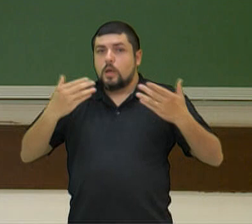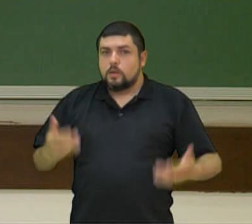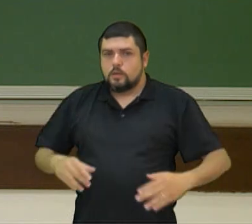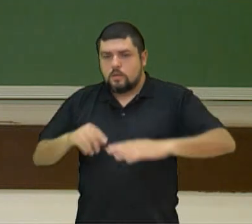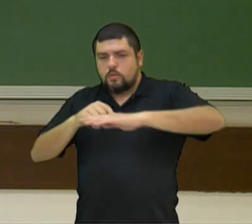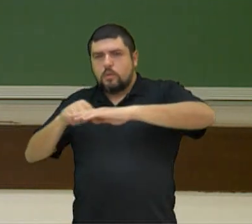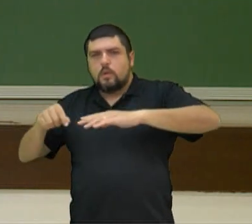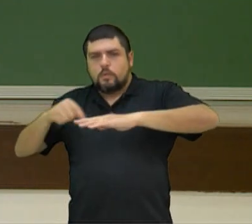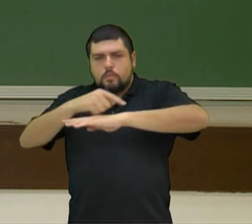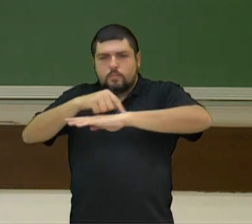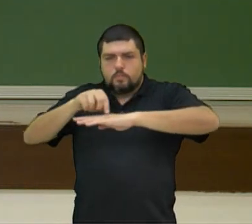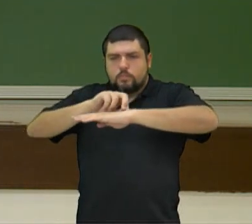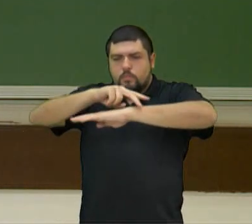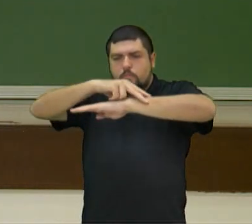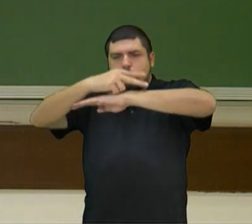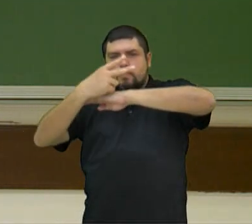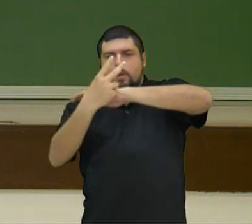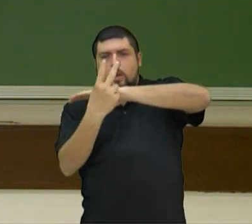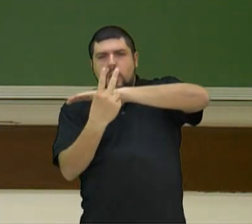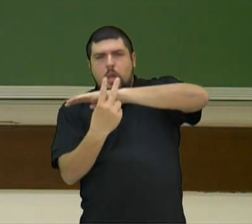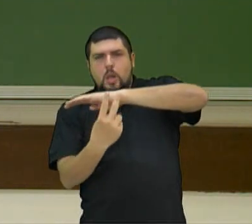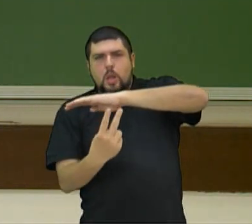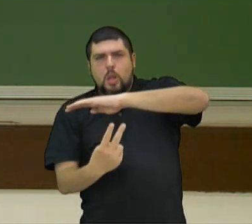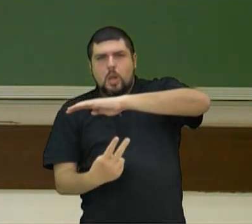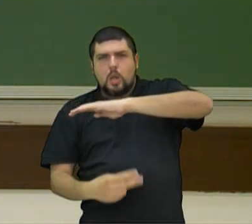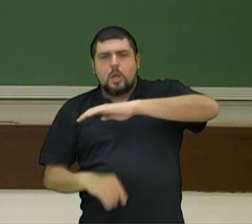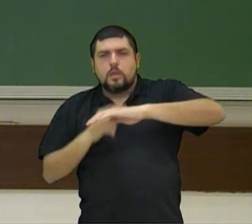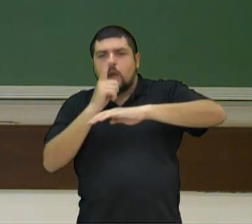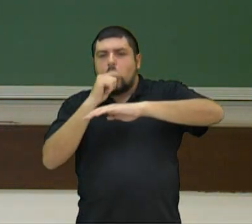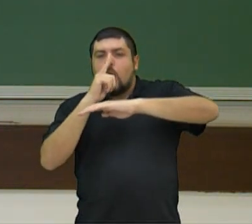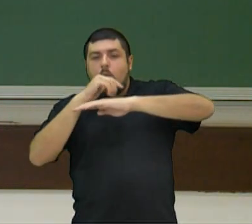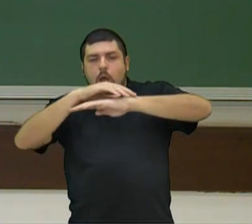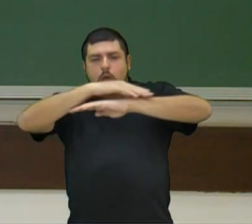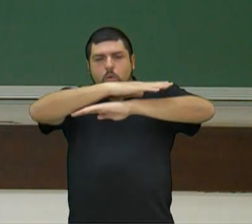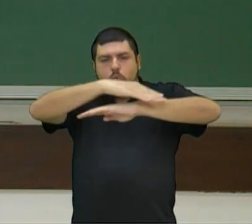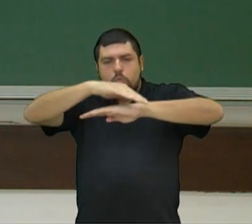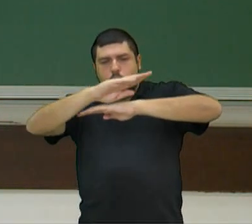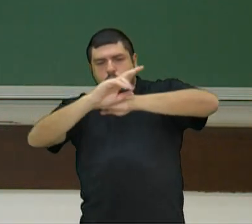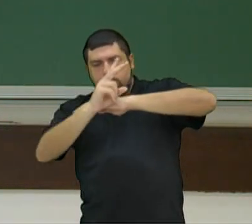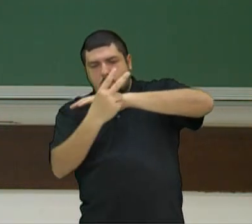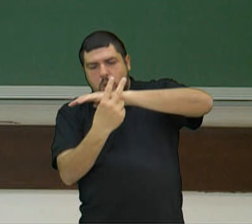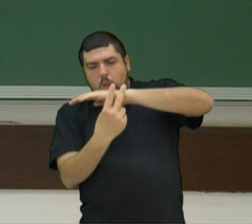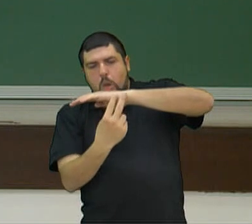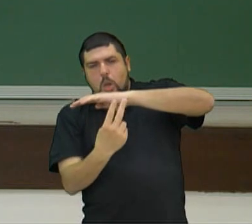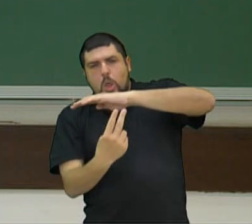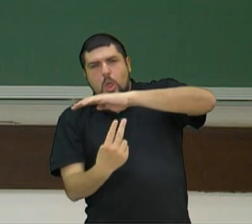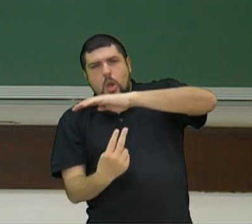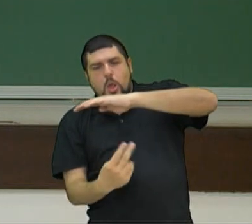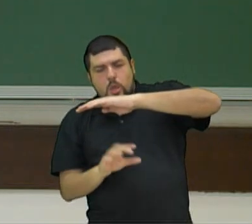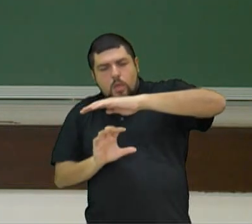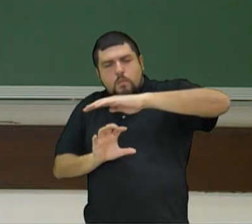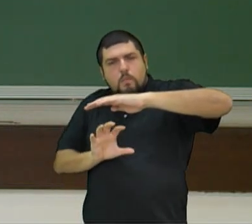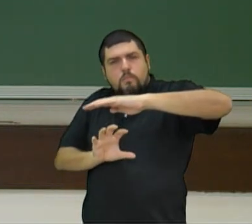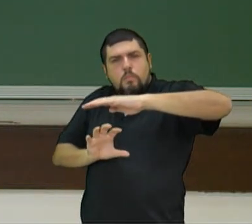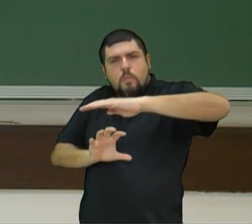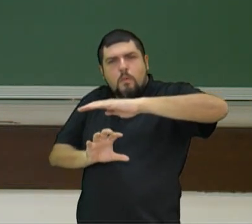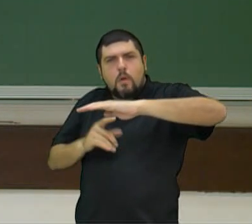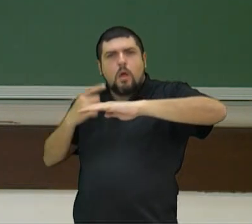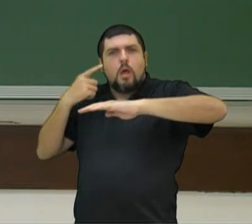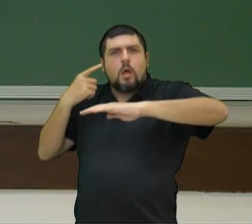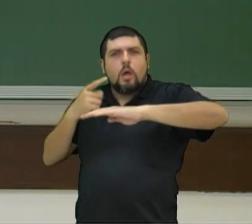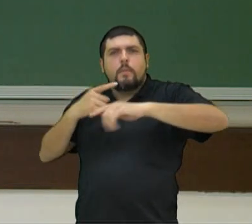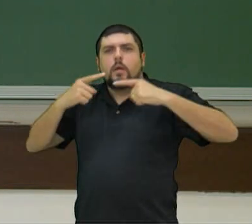ela está com a cabeça para dentro da água, ela precisa ouvir também a música. Daí a necessidade de que